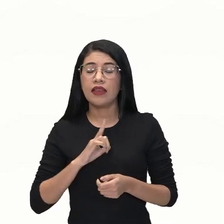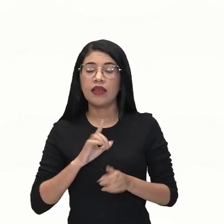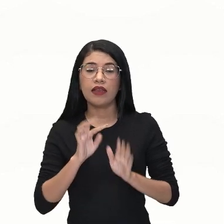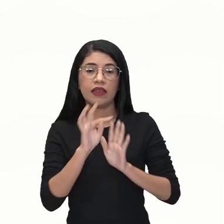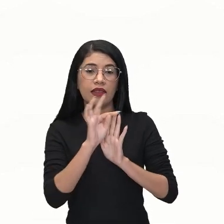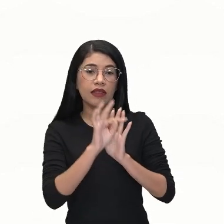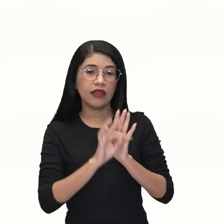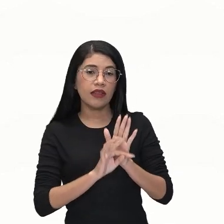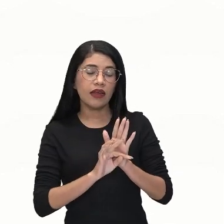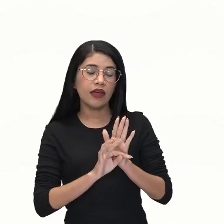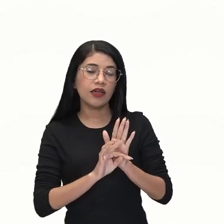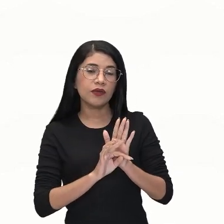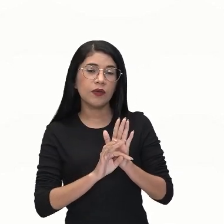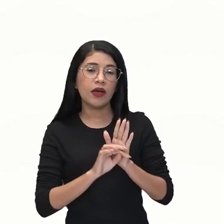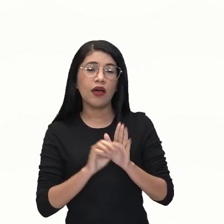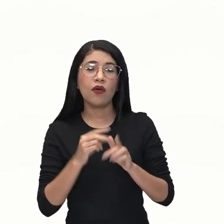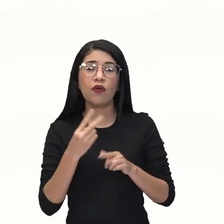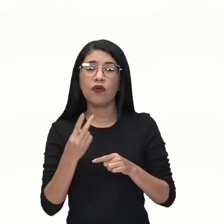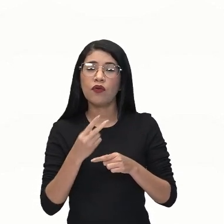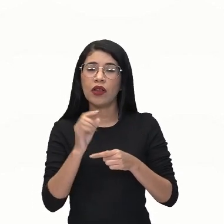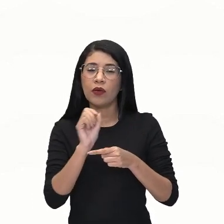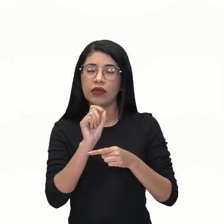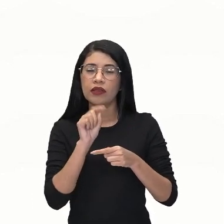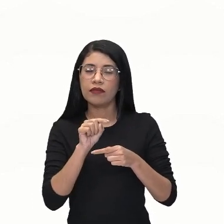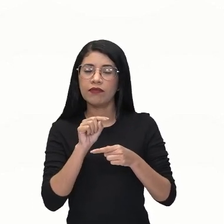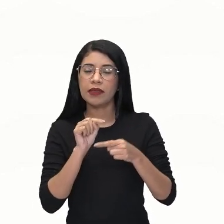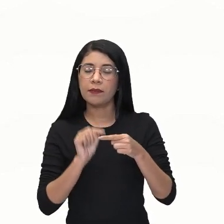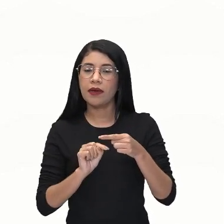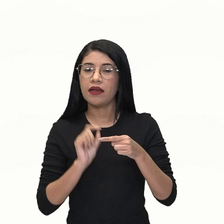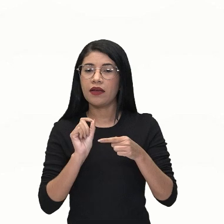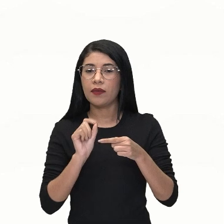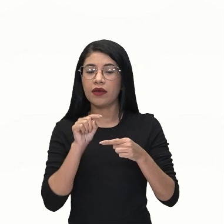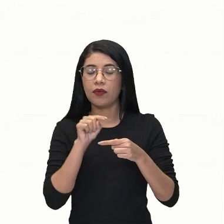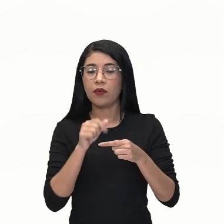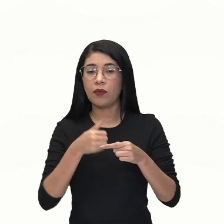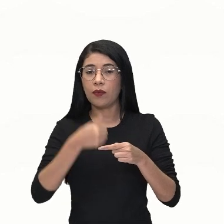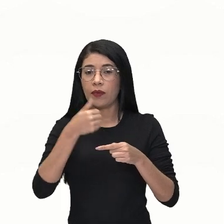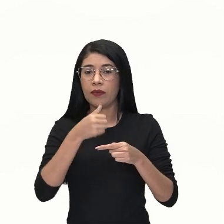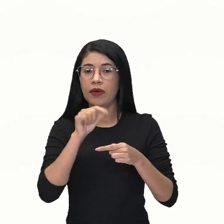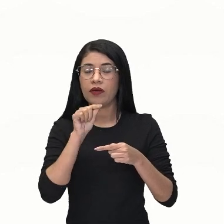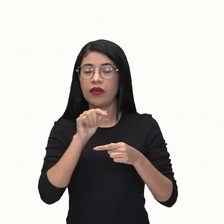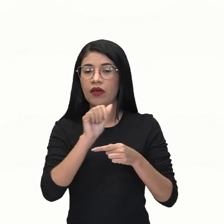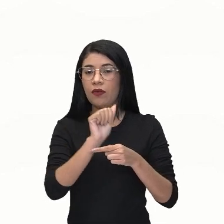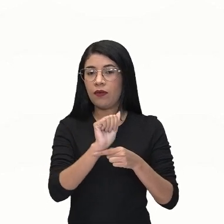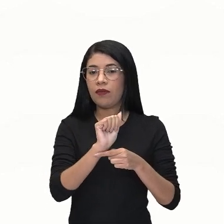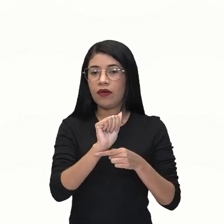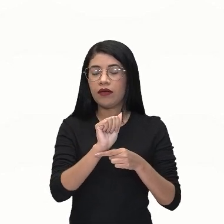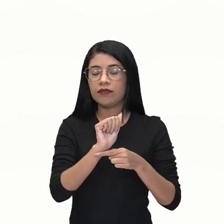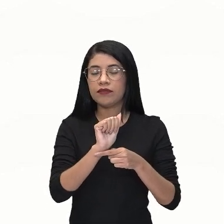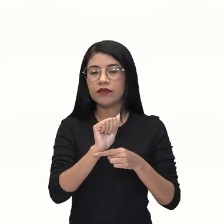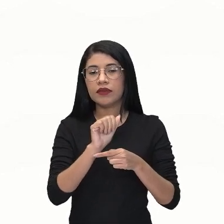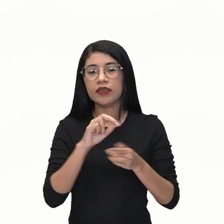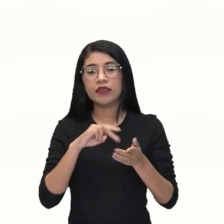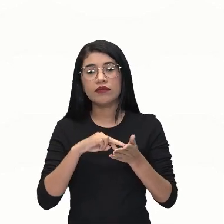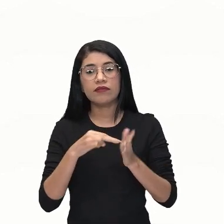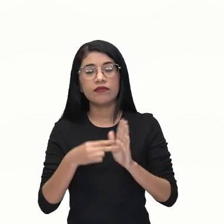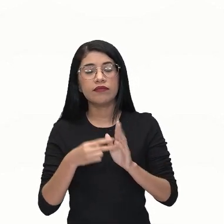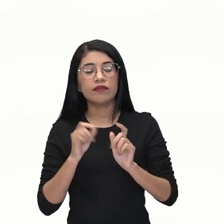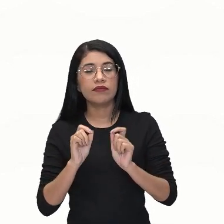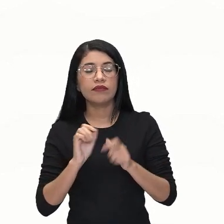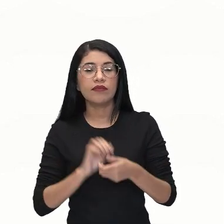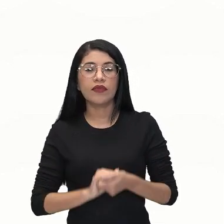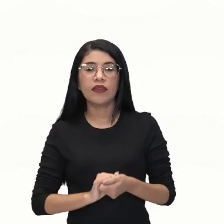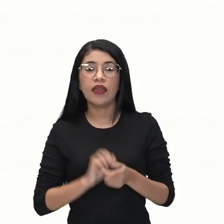primeiro valor informado nesse texto é o valor que vai aí em cima da nossa fração, ou seja, é o